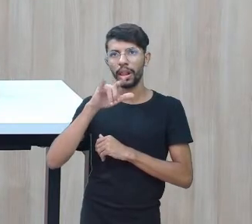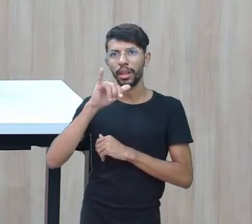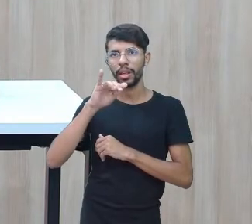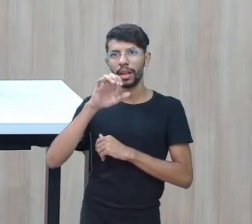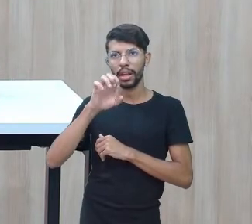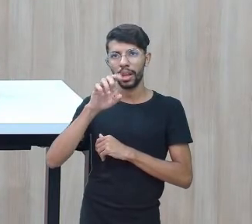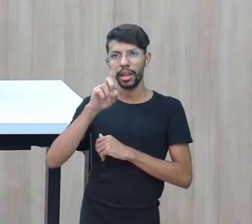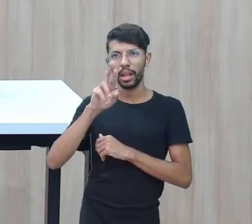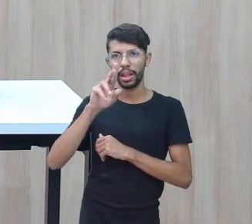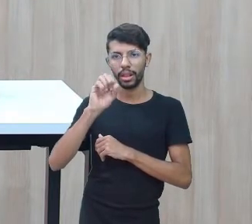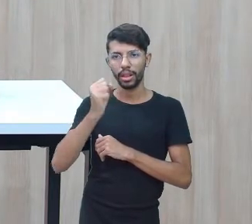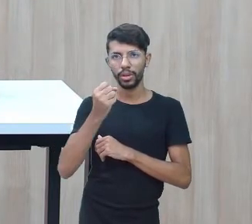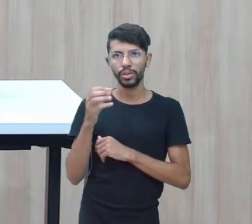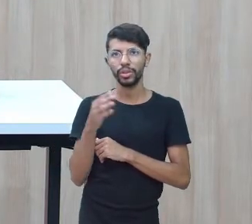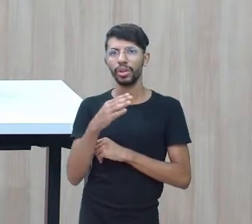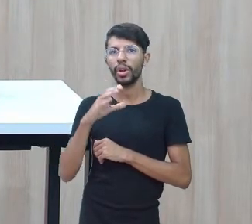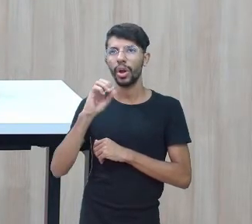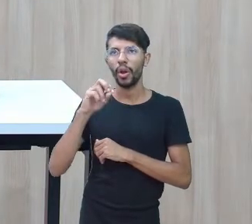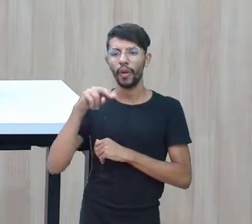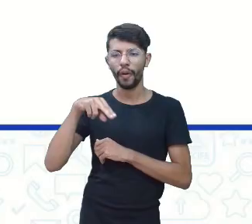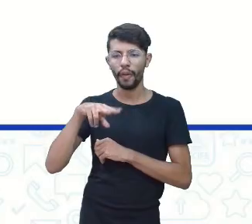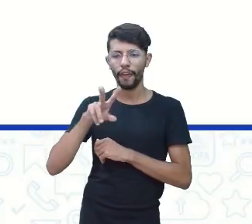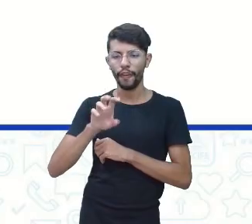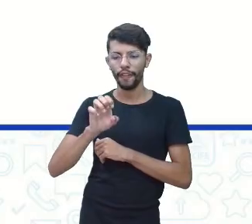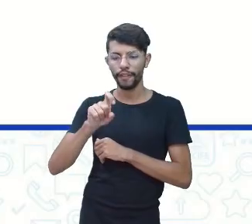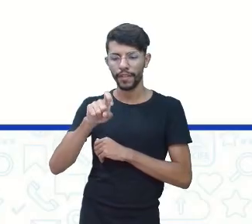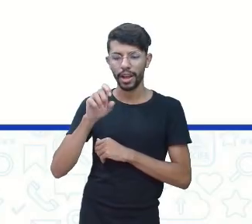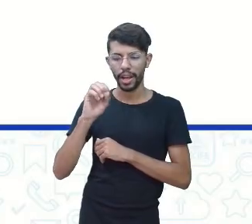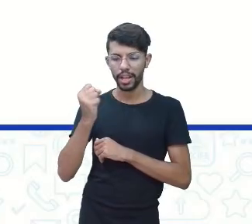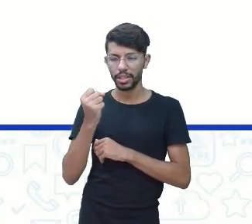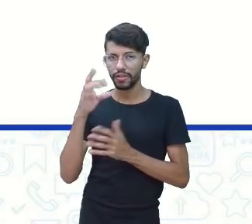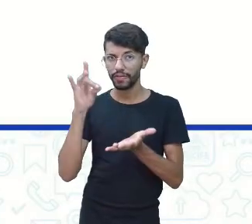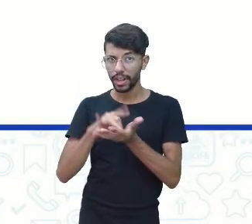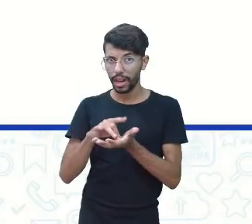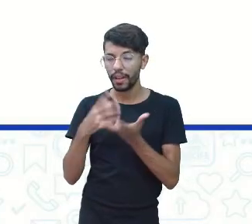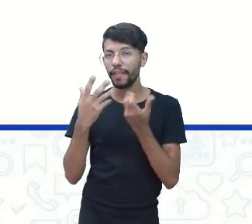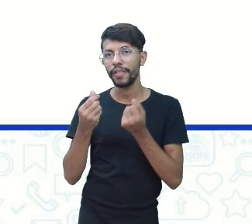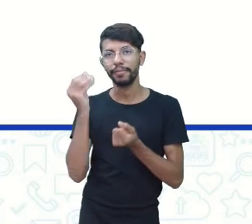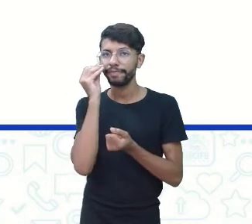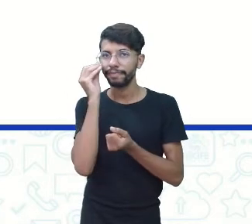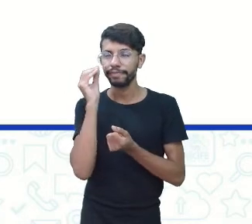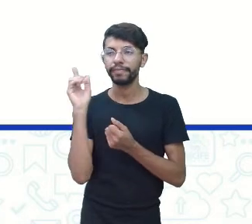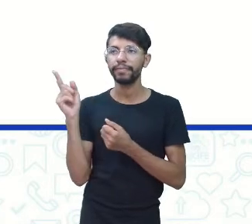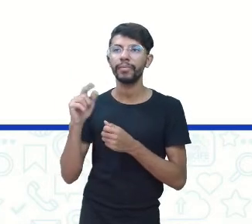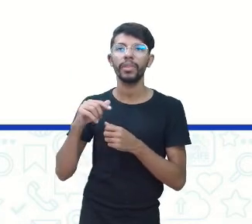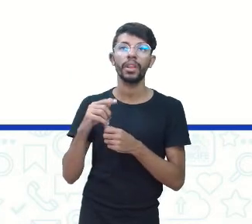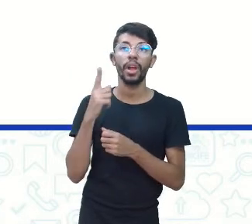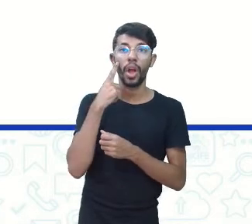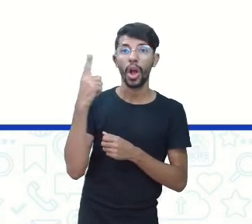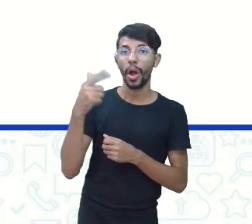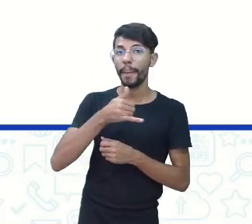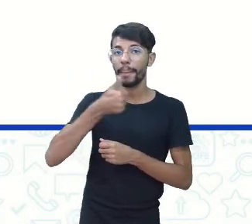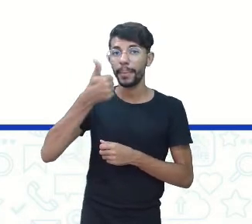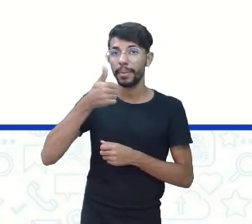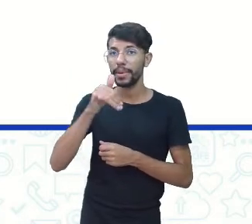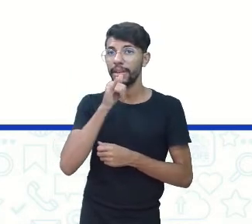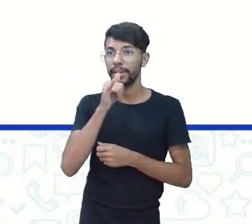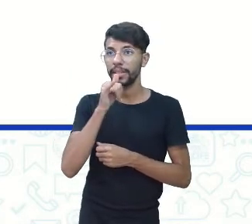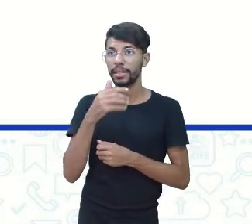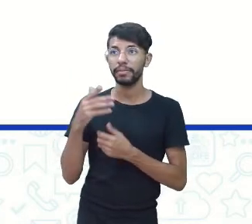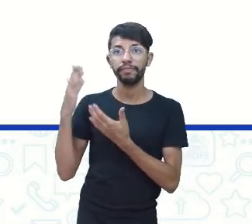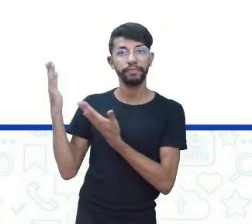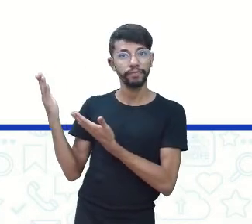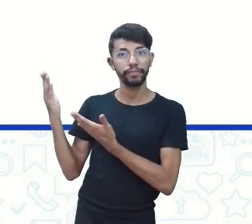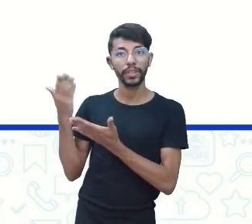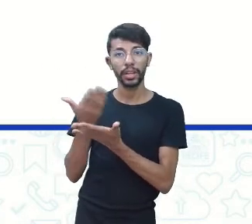Então, vamos dar uma olhadinha. Aqui eu trouxe um outro exemplo, né? O primeiro exemplo que a gente trouxe aqui, na aula passada, foi